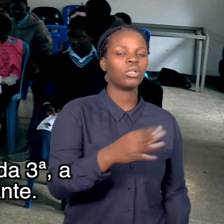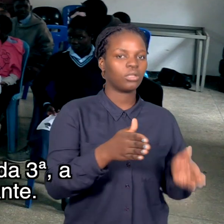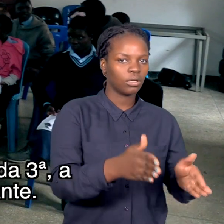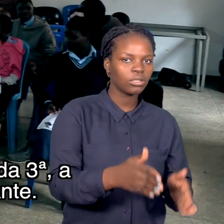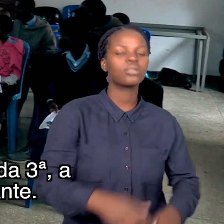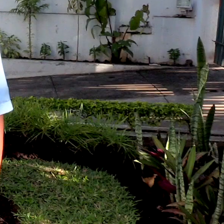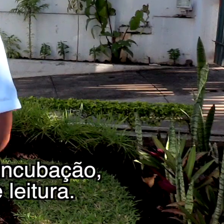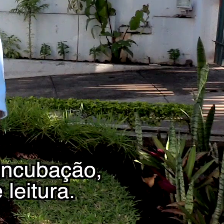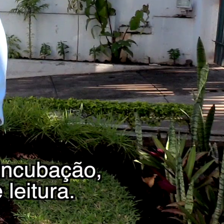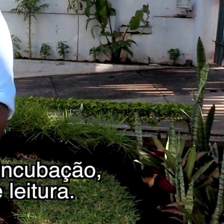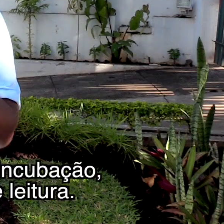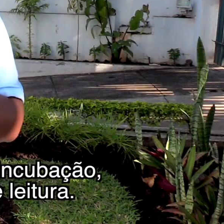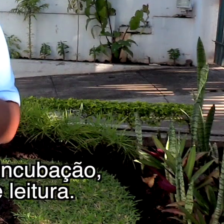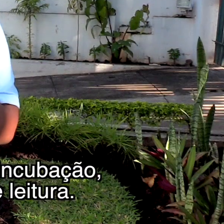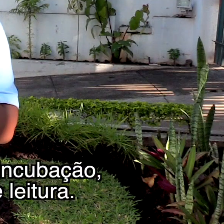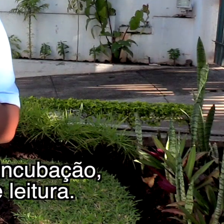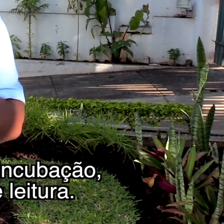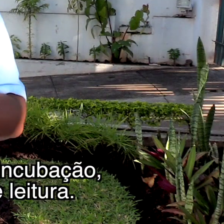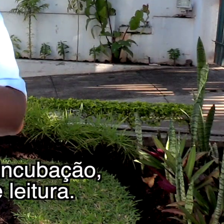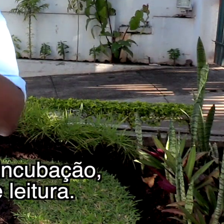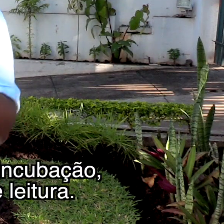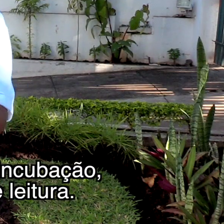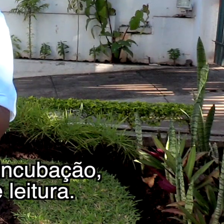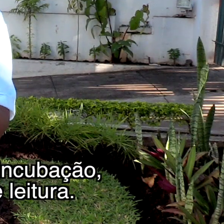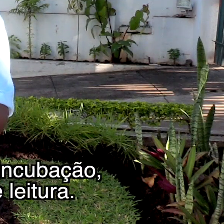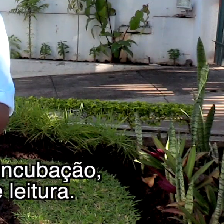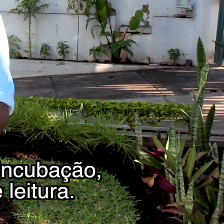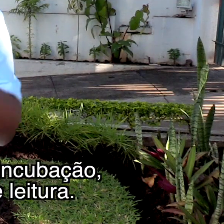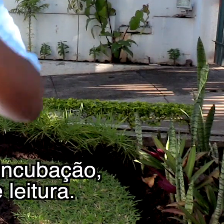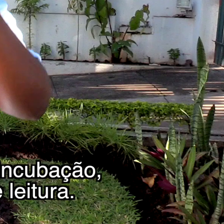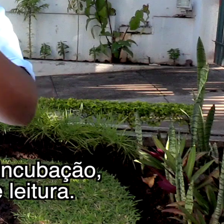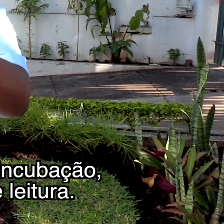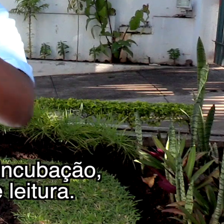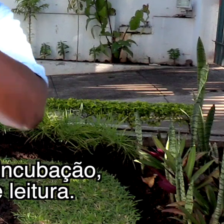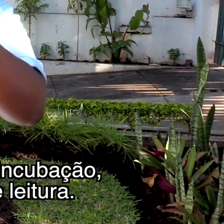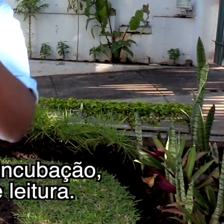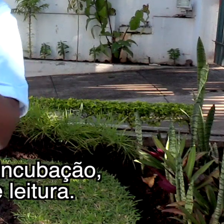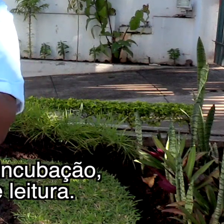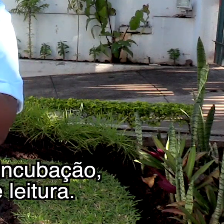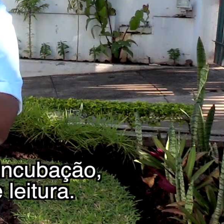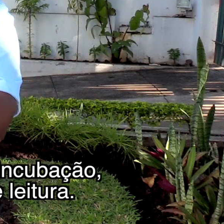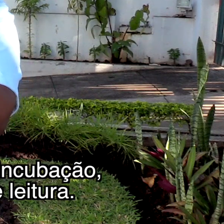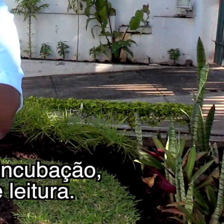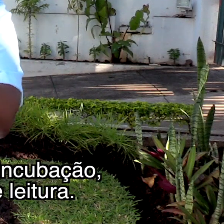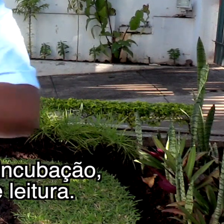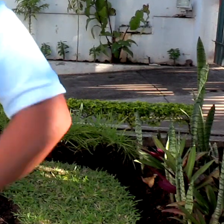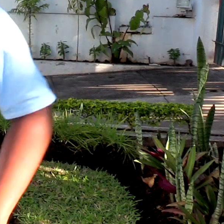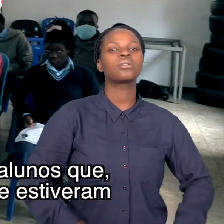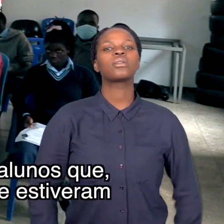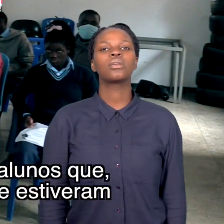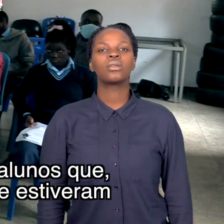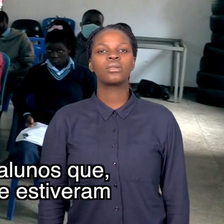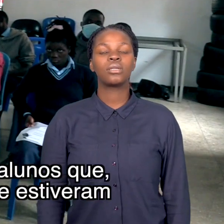por diante. O concurso incluiu uma fase de incubação que compreendeu oficinas de leitura.